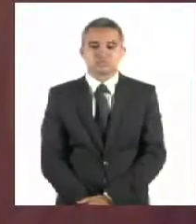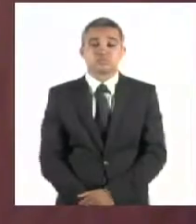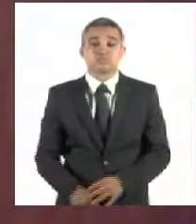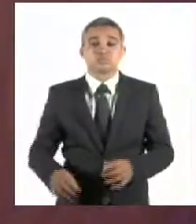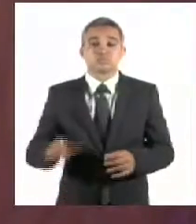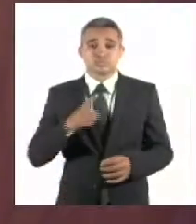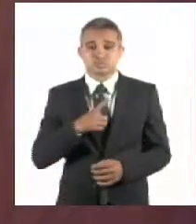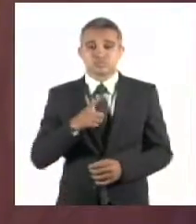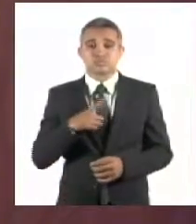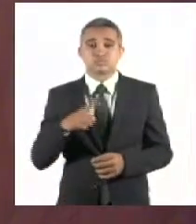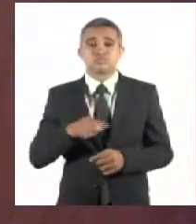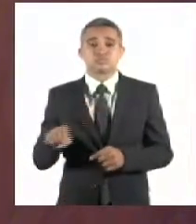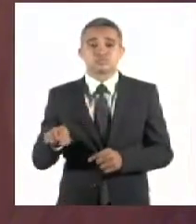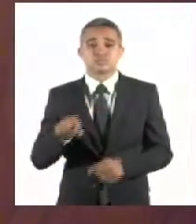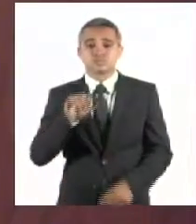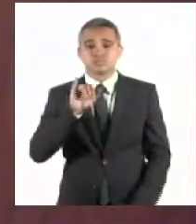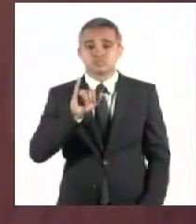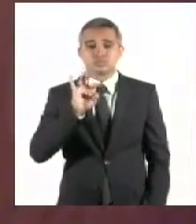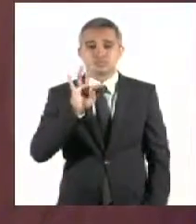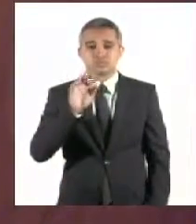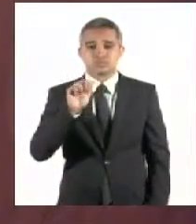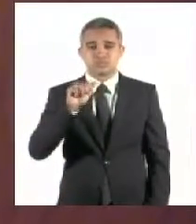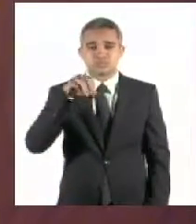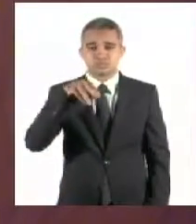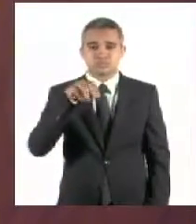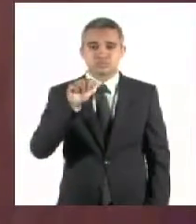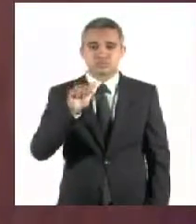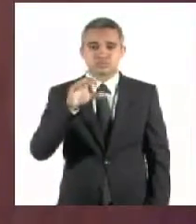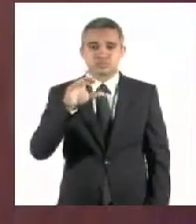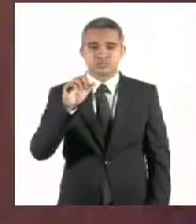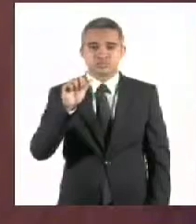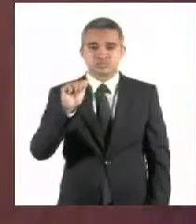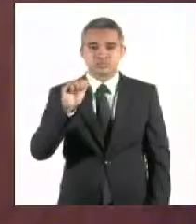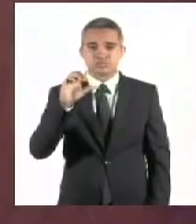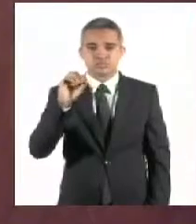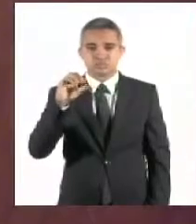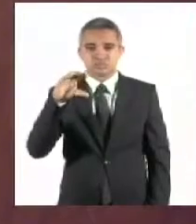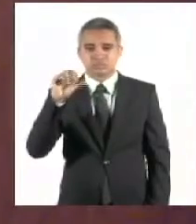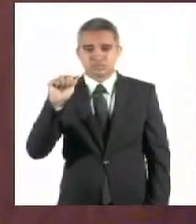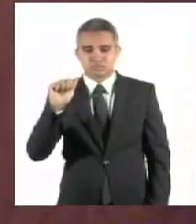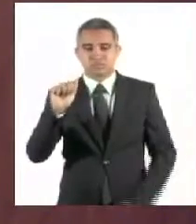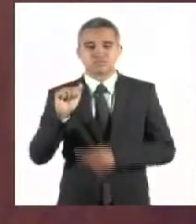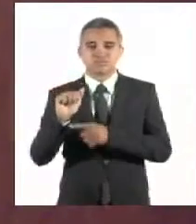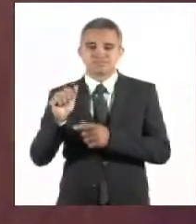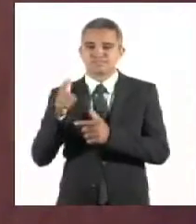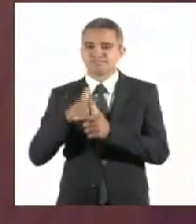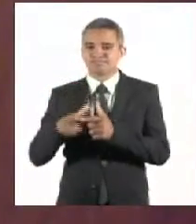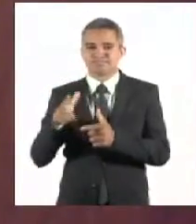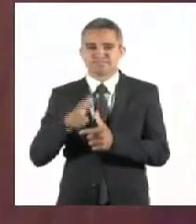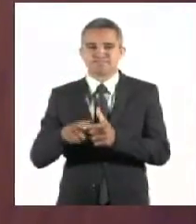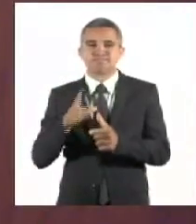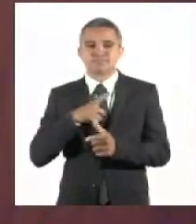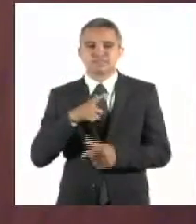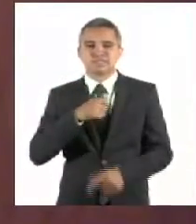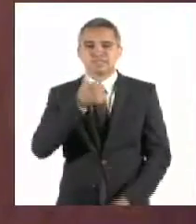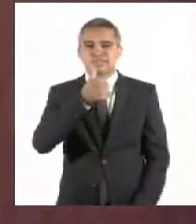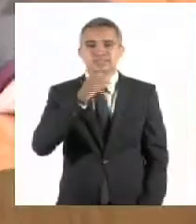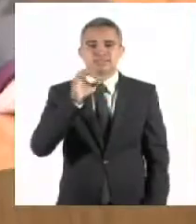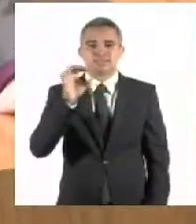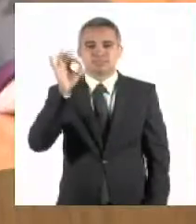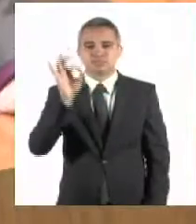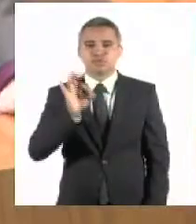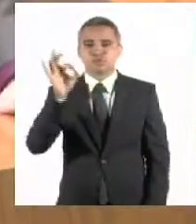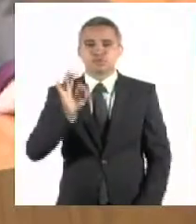Itamacaoca, que abastece a cidade, está totalmente, 100% seco. E